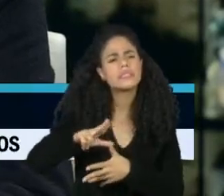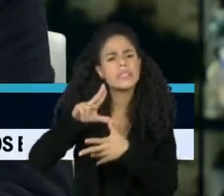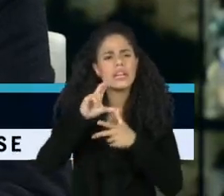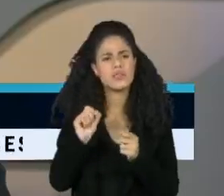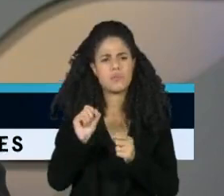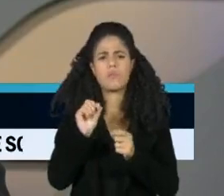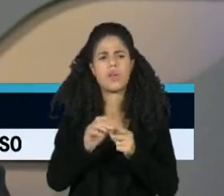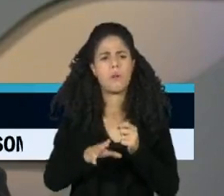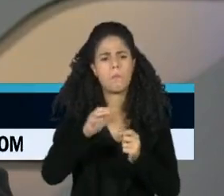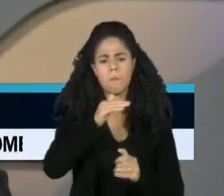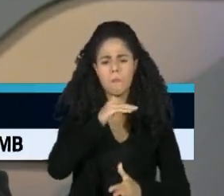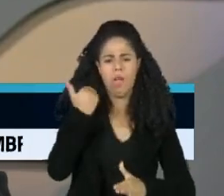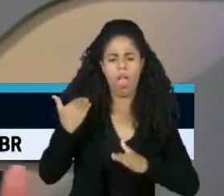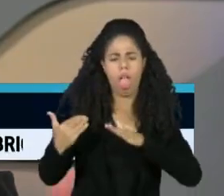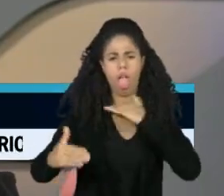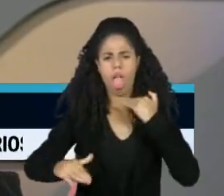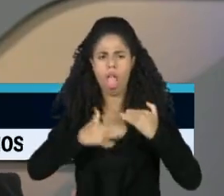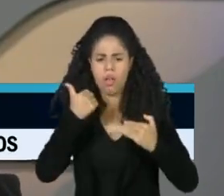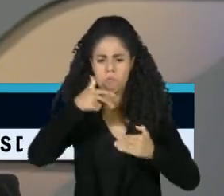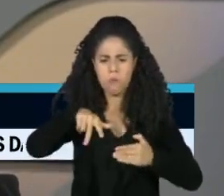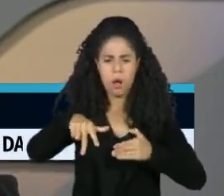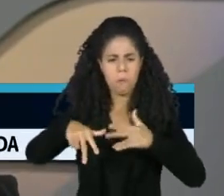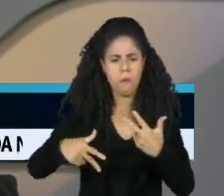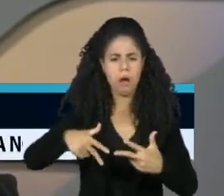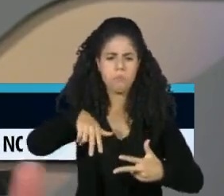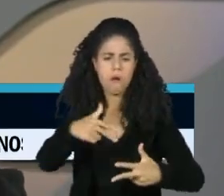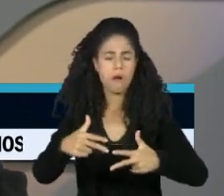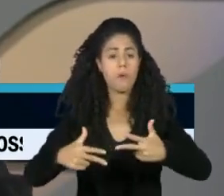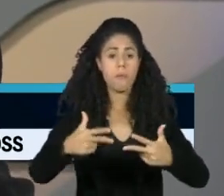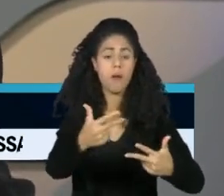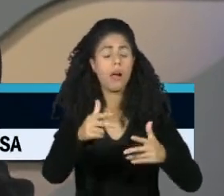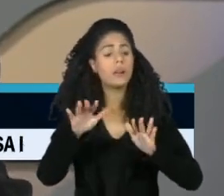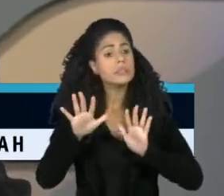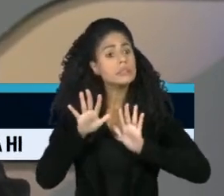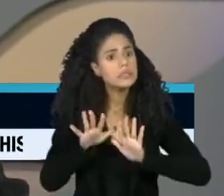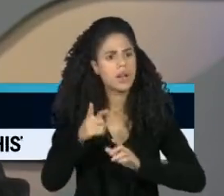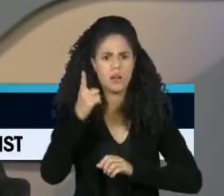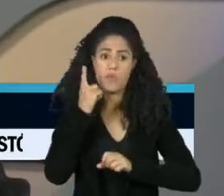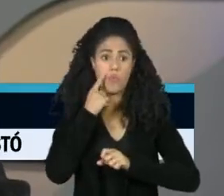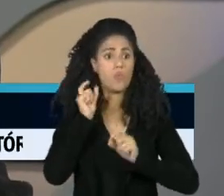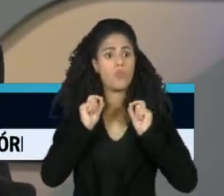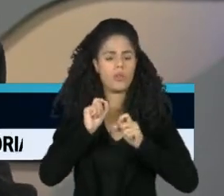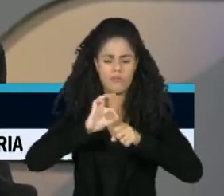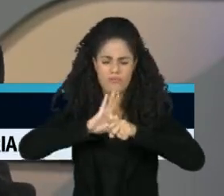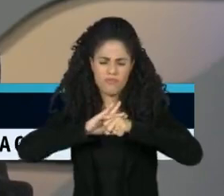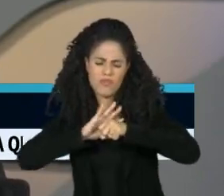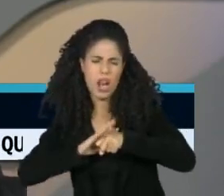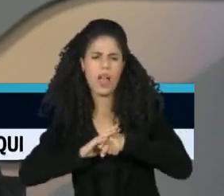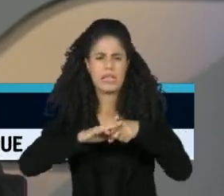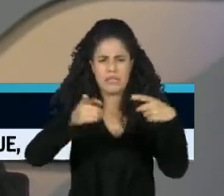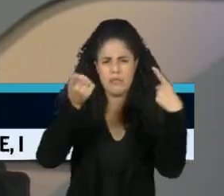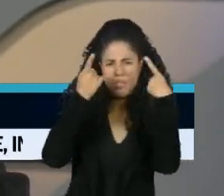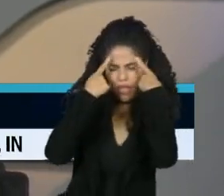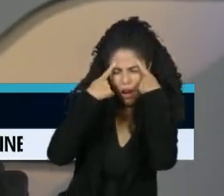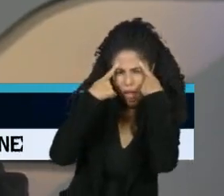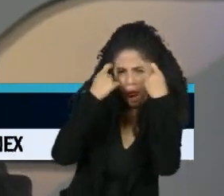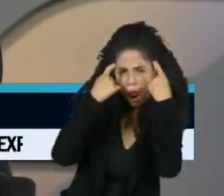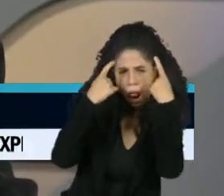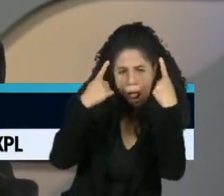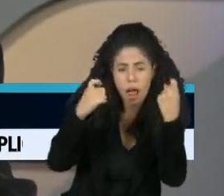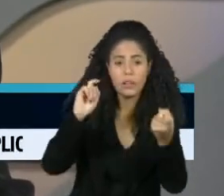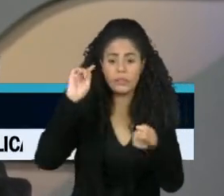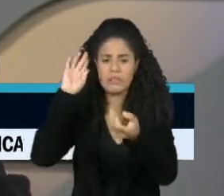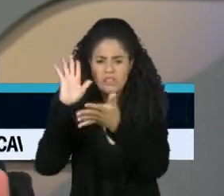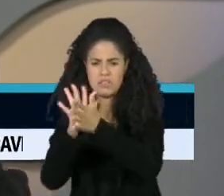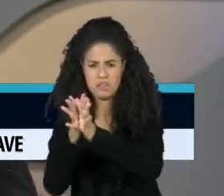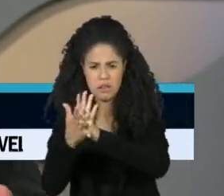partir de muita morte de população local autóctone né por doença por violência de terra por